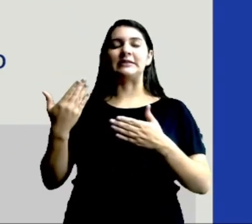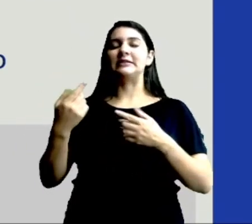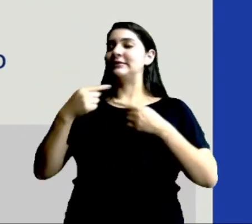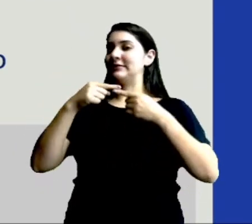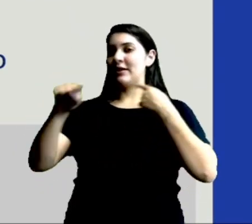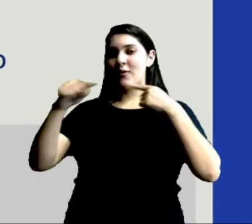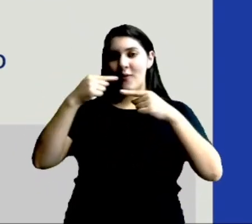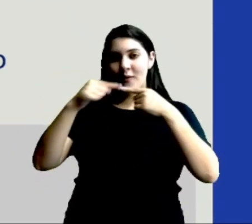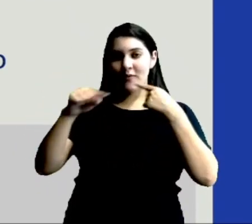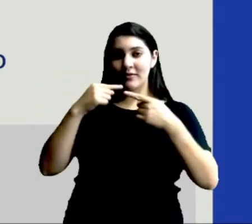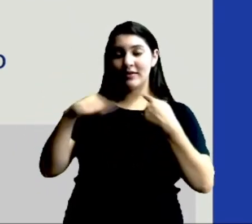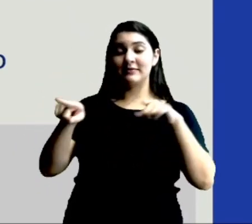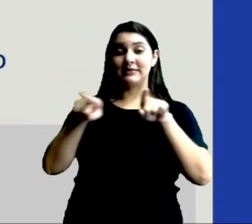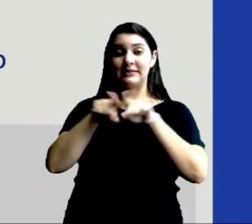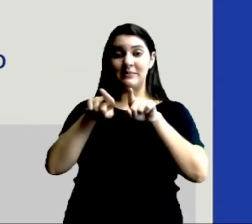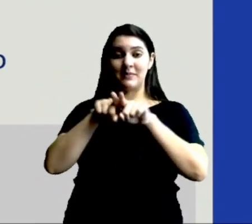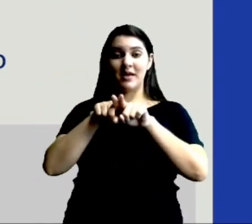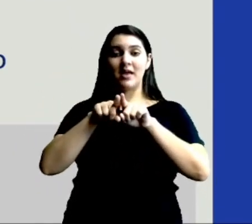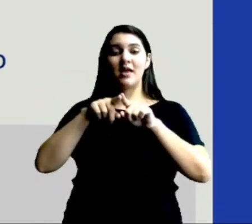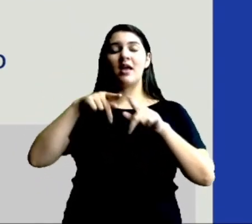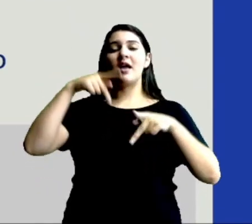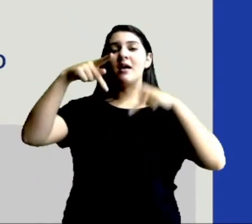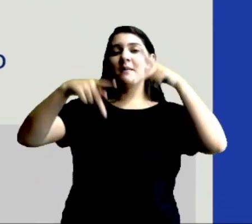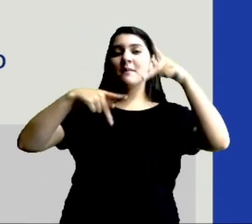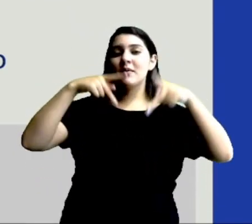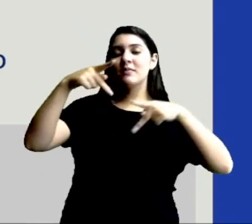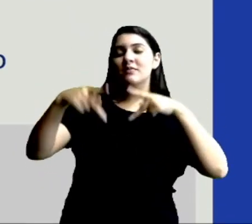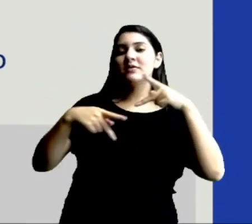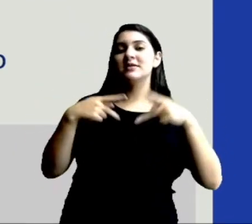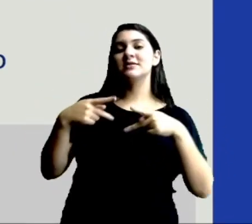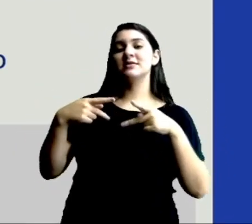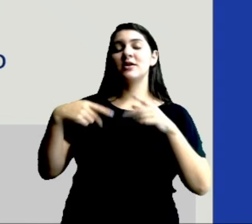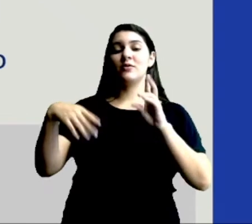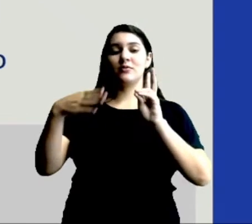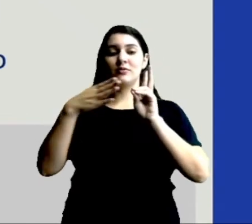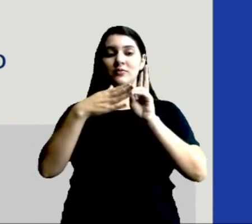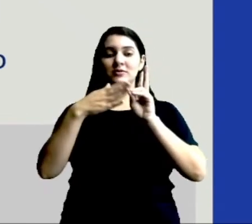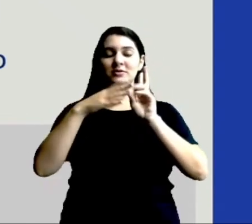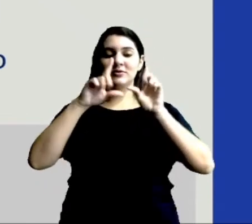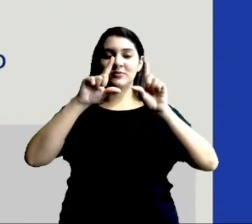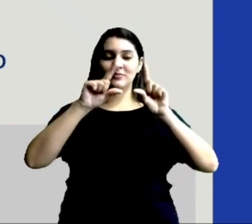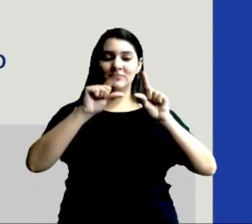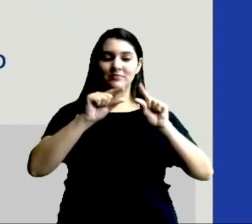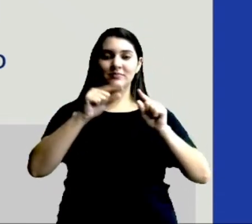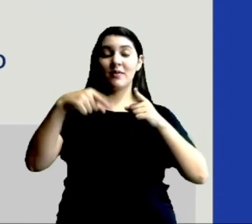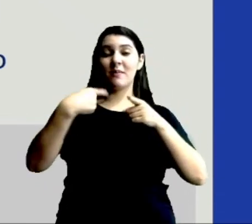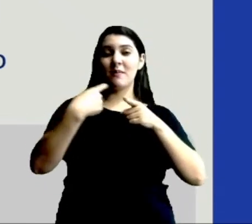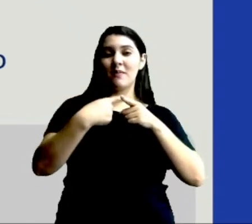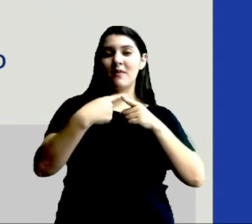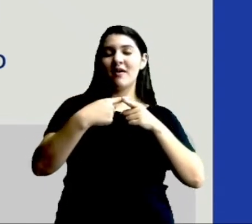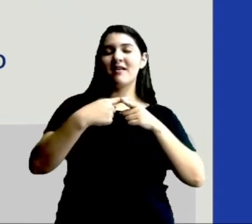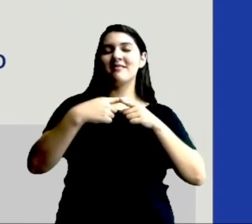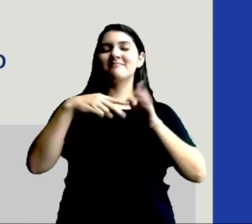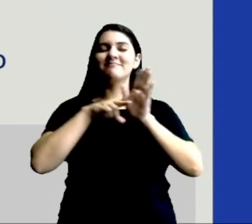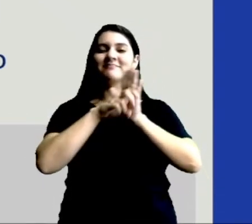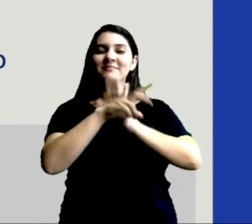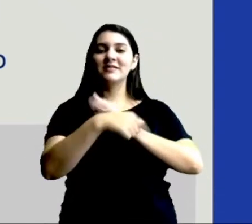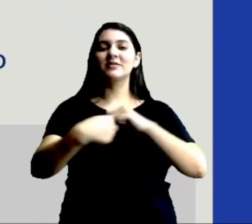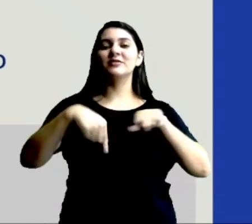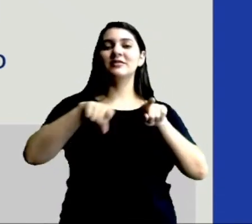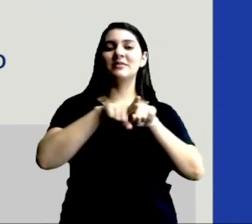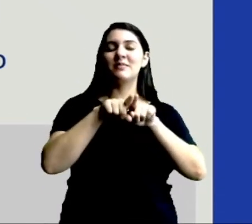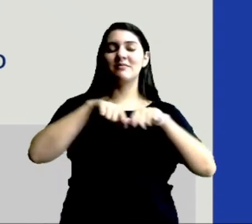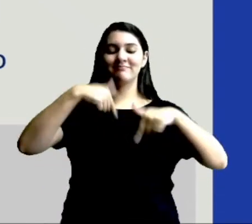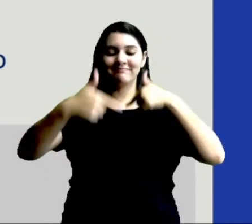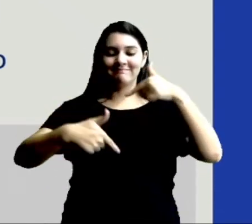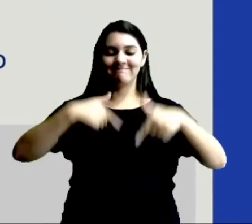população indígena se reduzia, vitimada por epidemias e pelo próprio trabalho forçado. Os indígenas